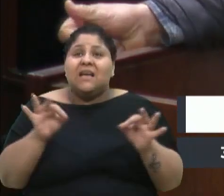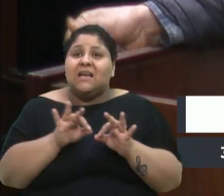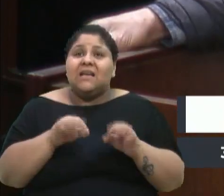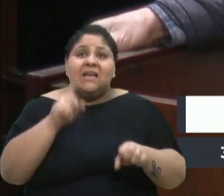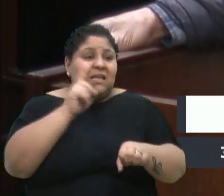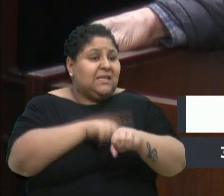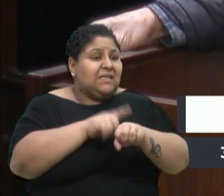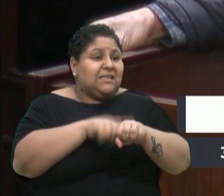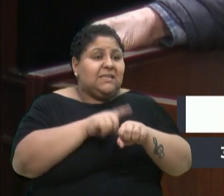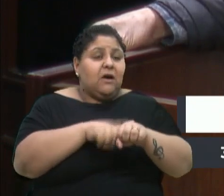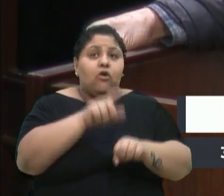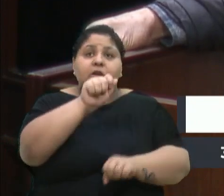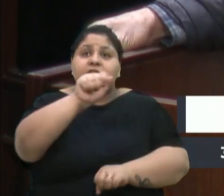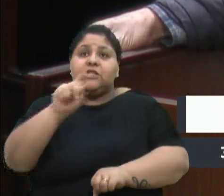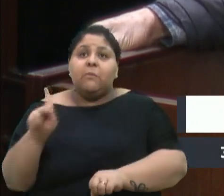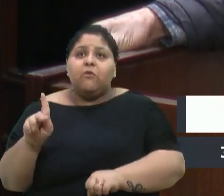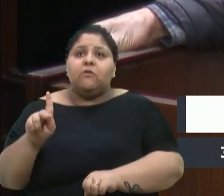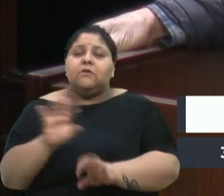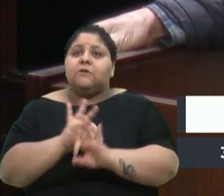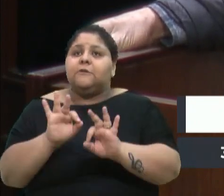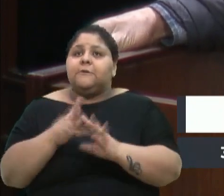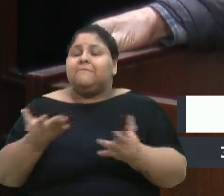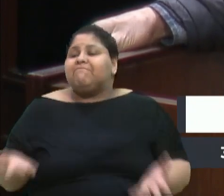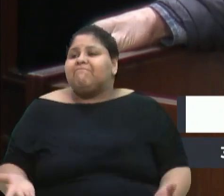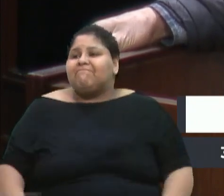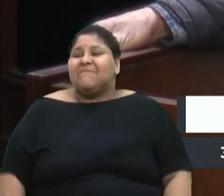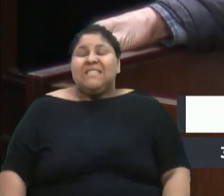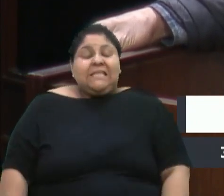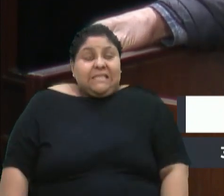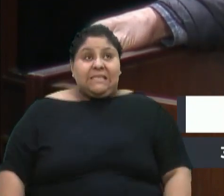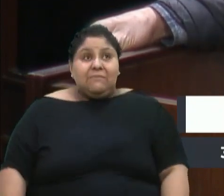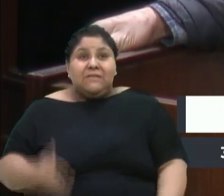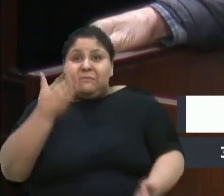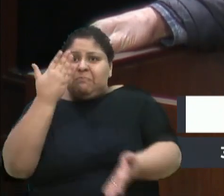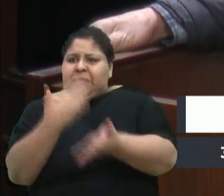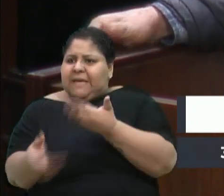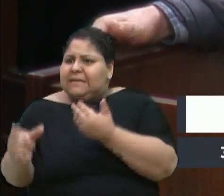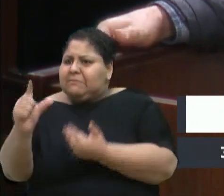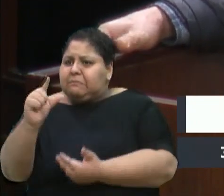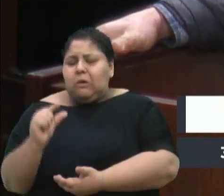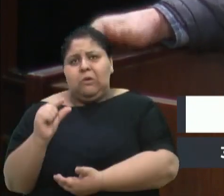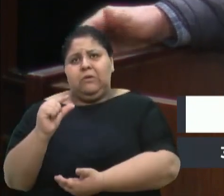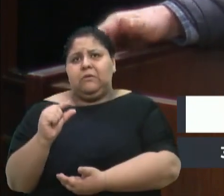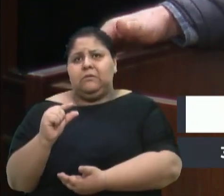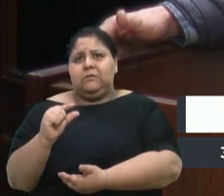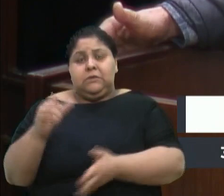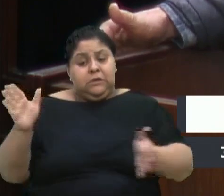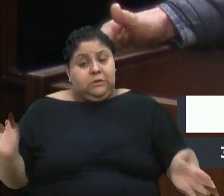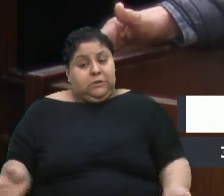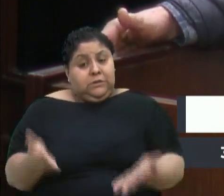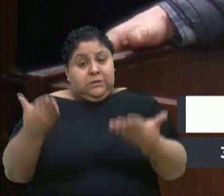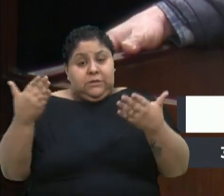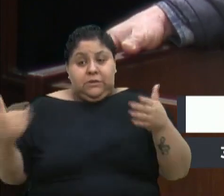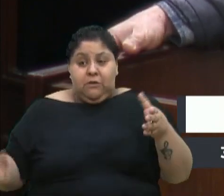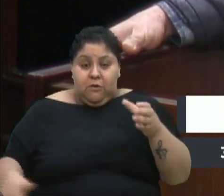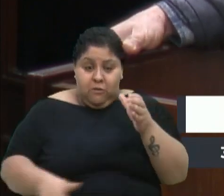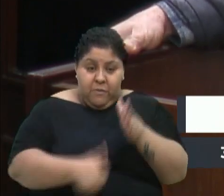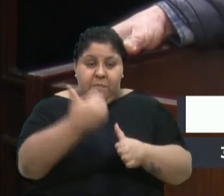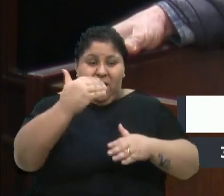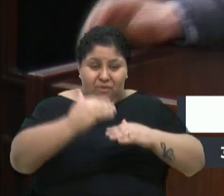de aposentar. Então, eles pedem muito pouco. Então, esse incentivo que está vindo para cá, para melhorar mais ainda,